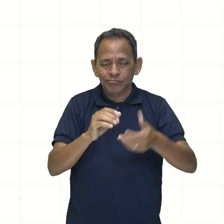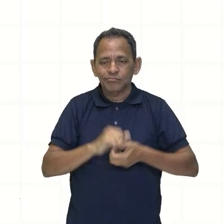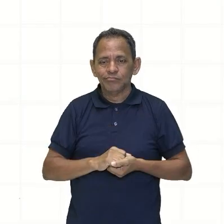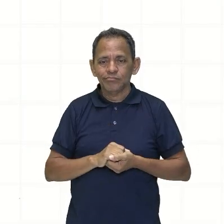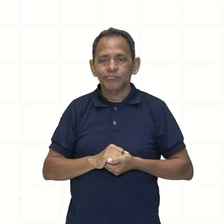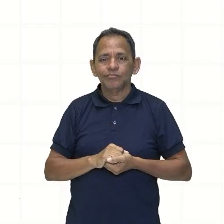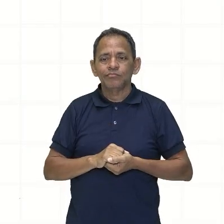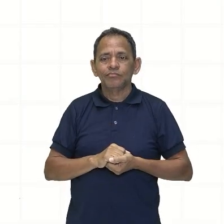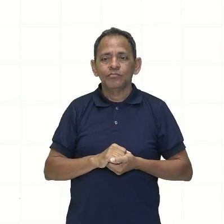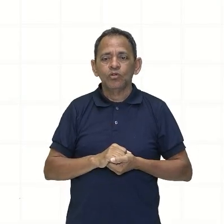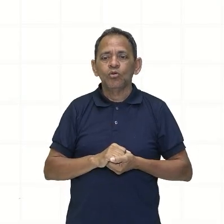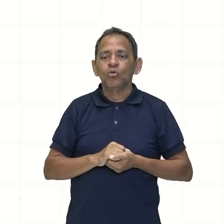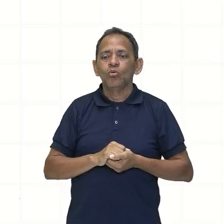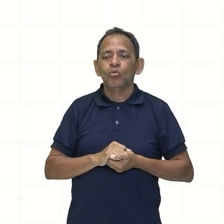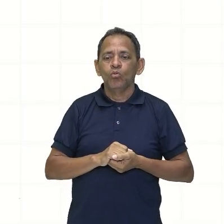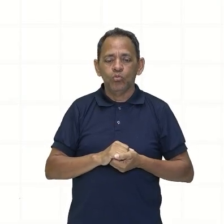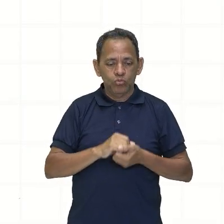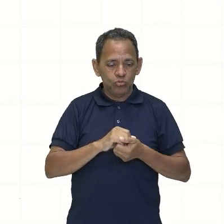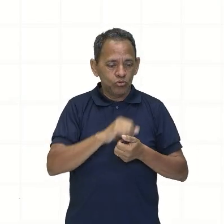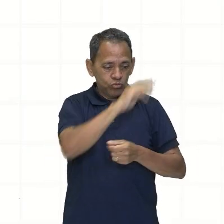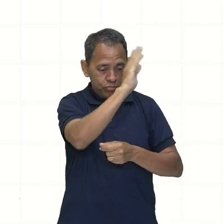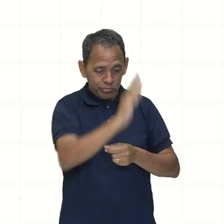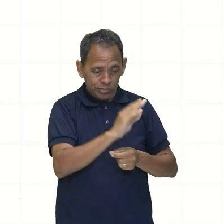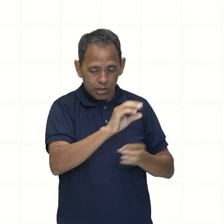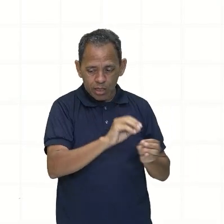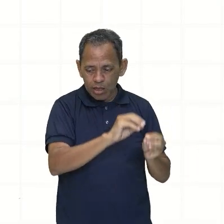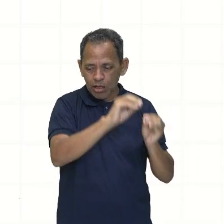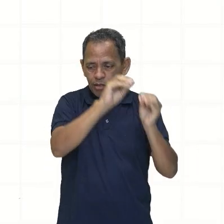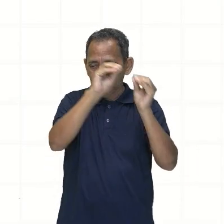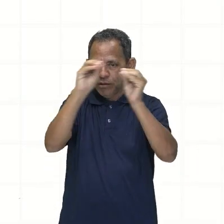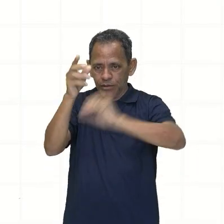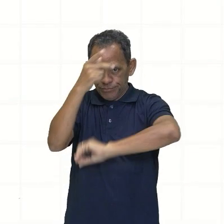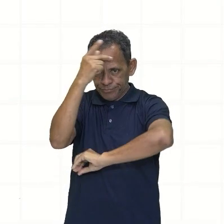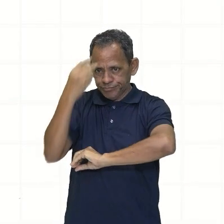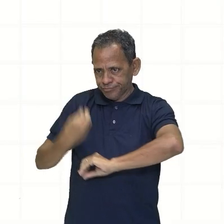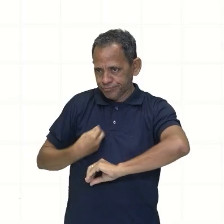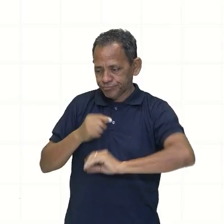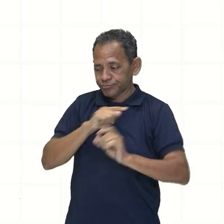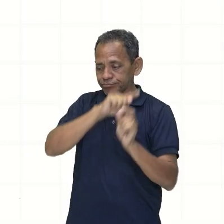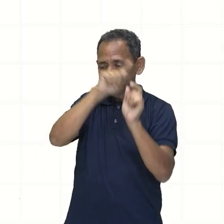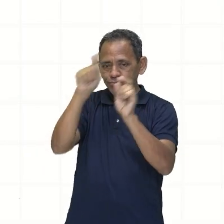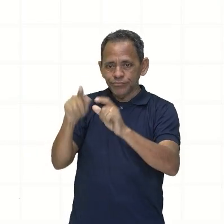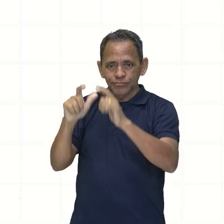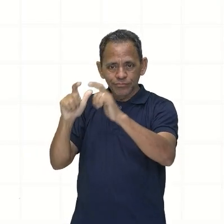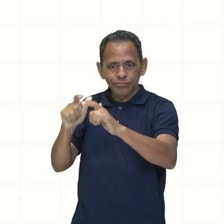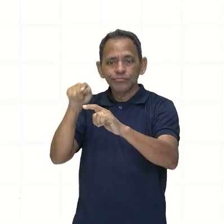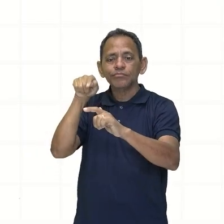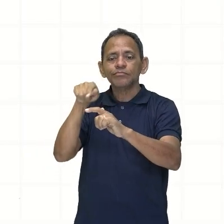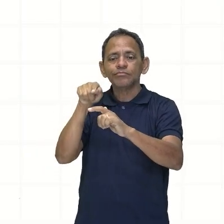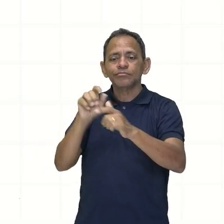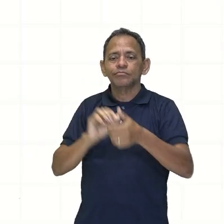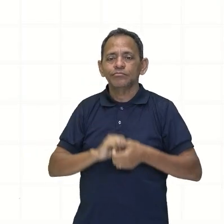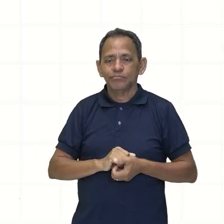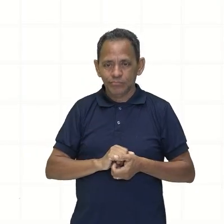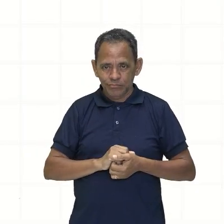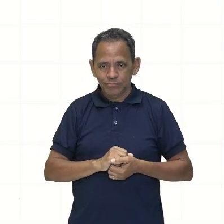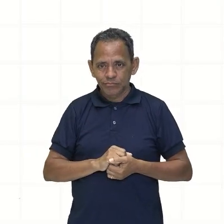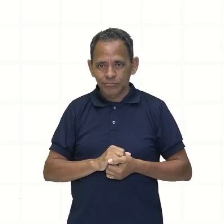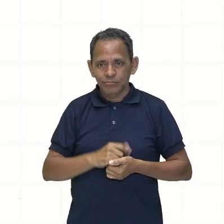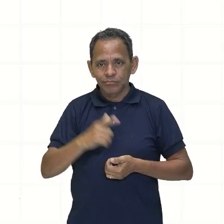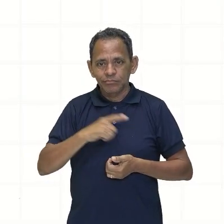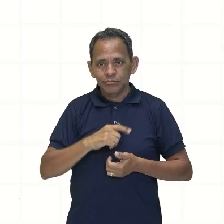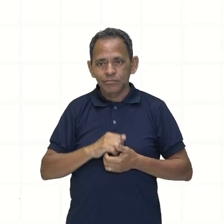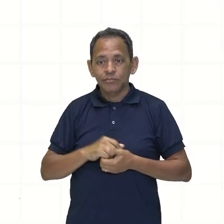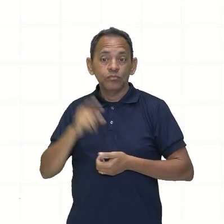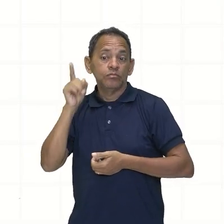colocou para onde esse fluxo migratório ele está acontecendo, né, essa saída do Brasil. Nós temos